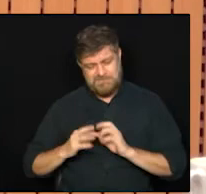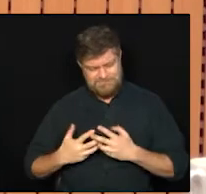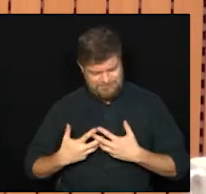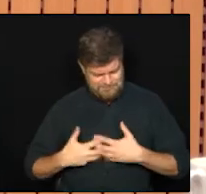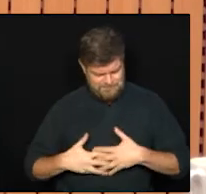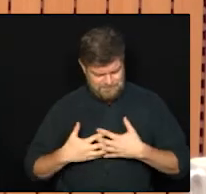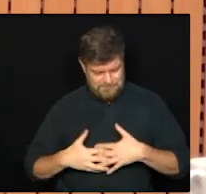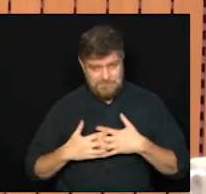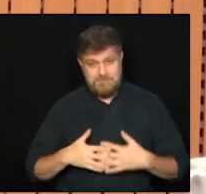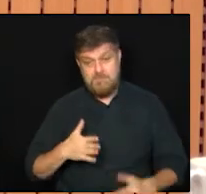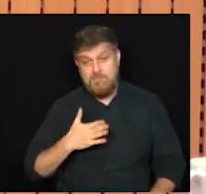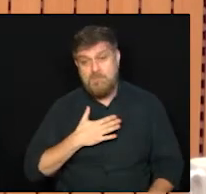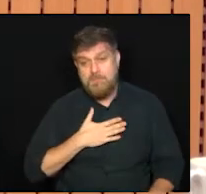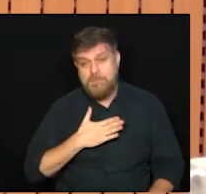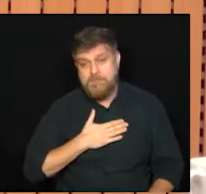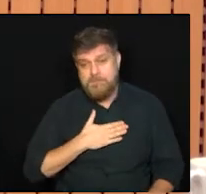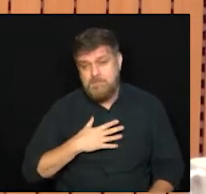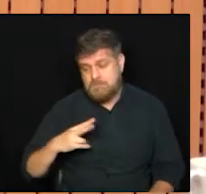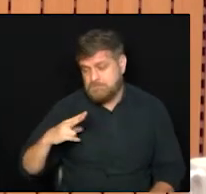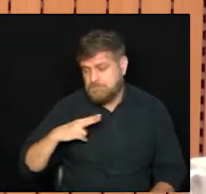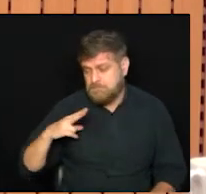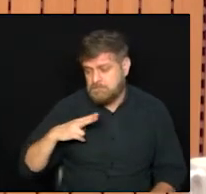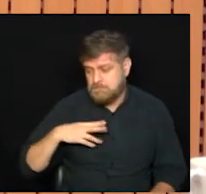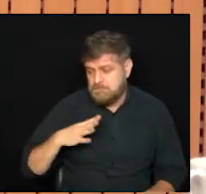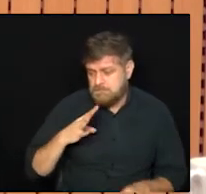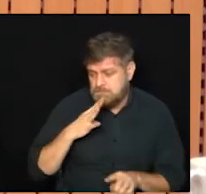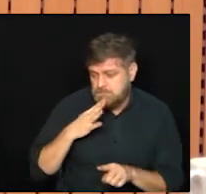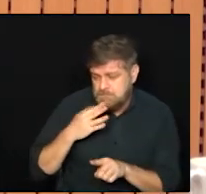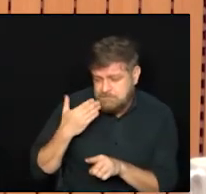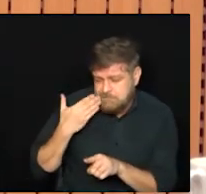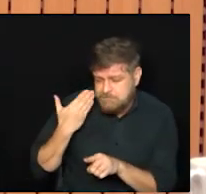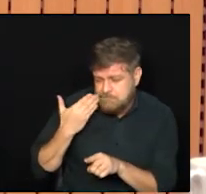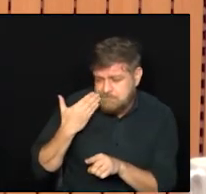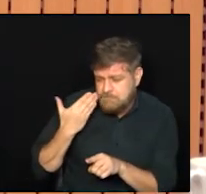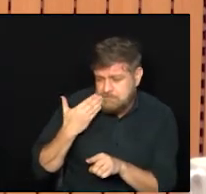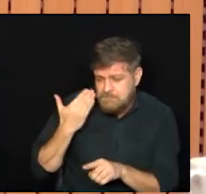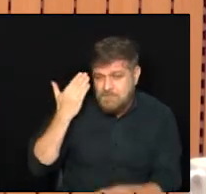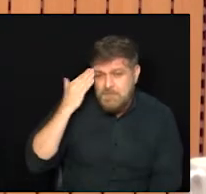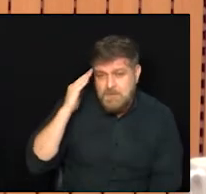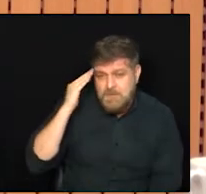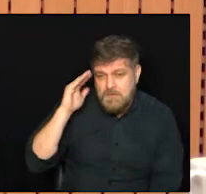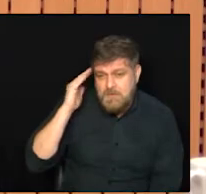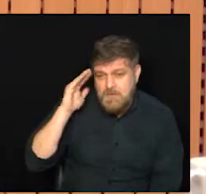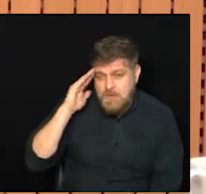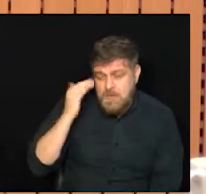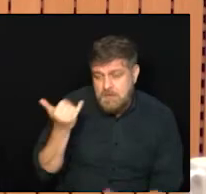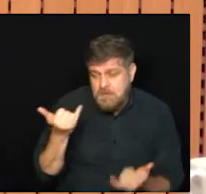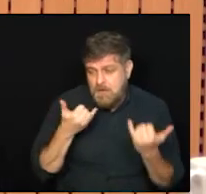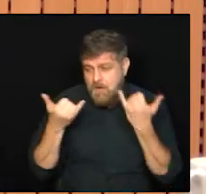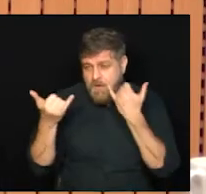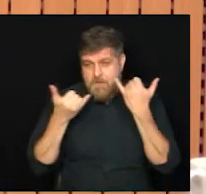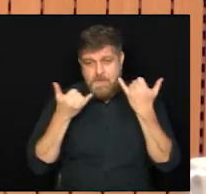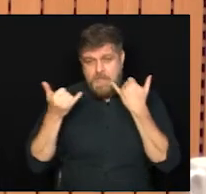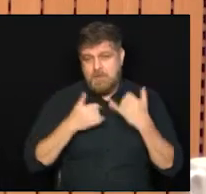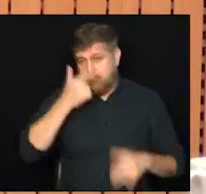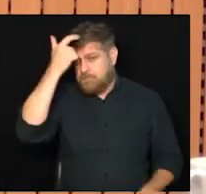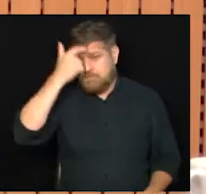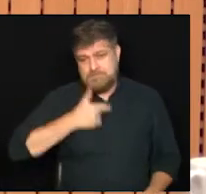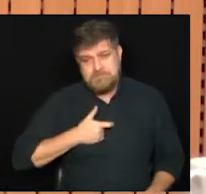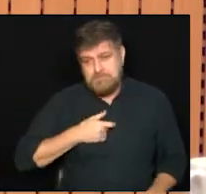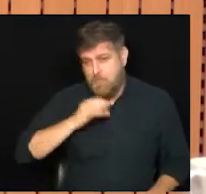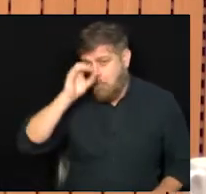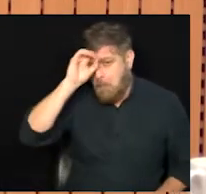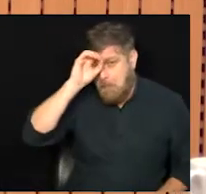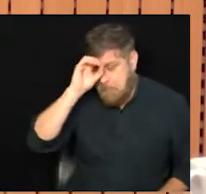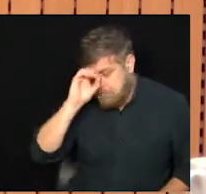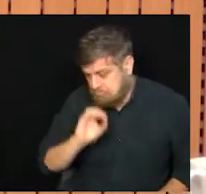Para mim, particularmente, acabei conhecendo, né, compreendendo, recebendo informações que, sinceramente, eu não tinha,